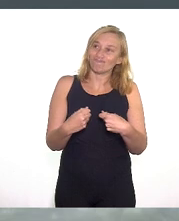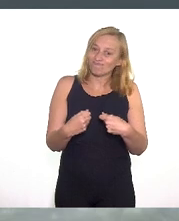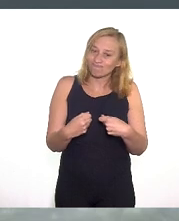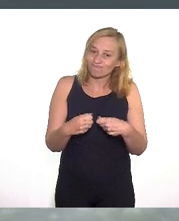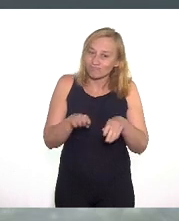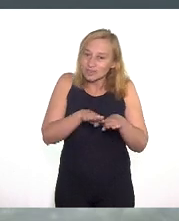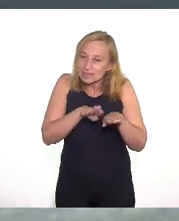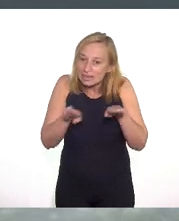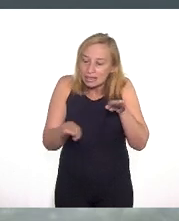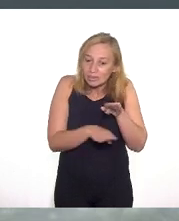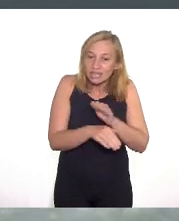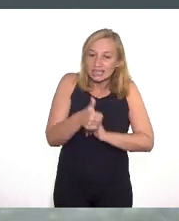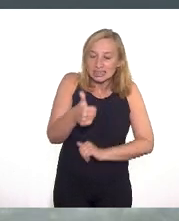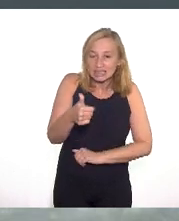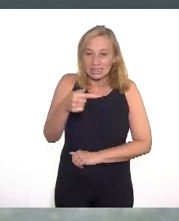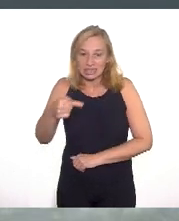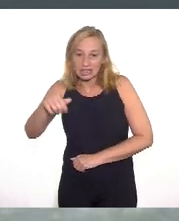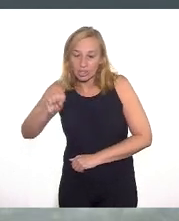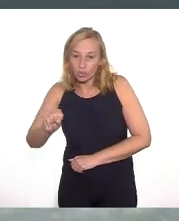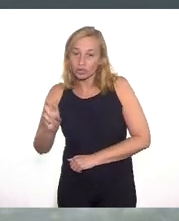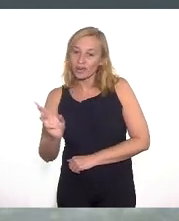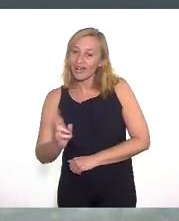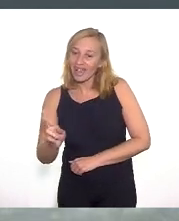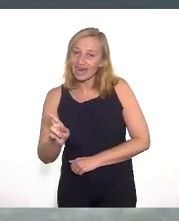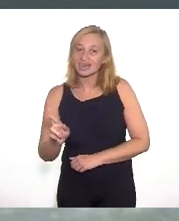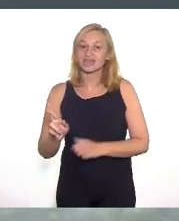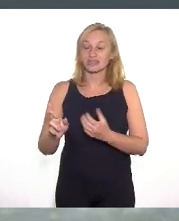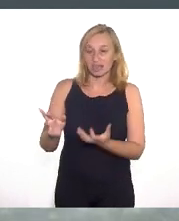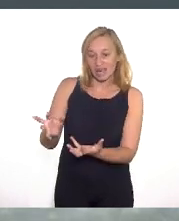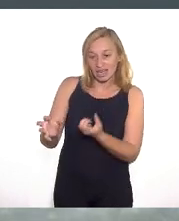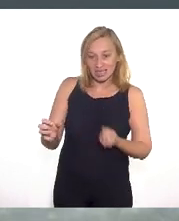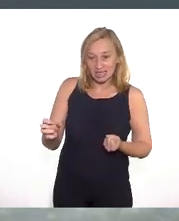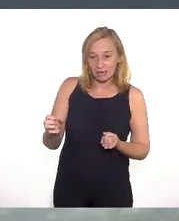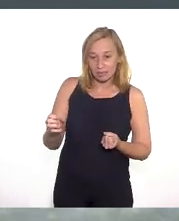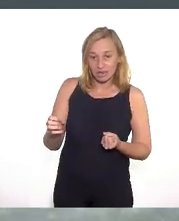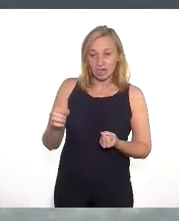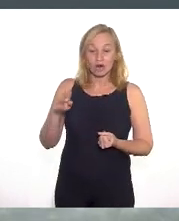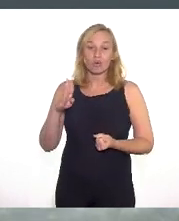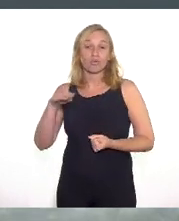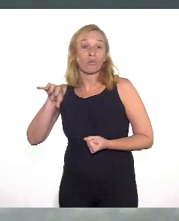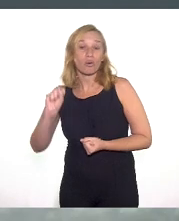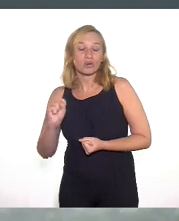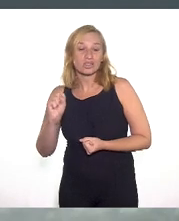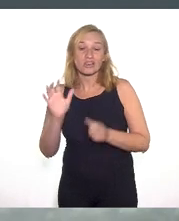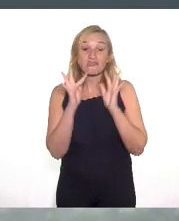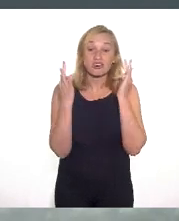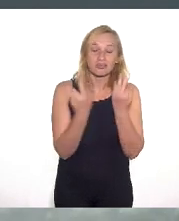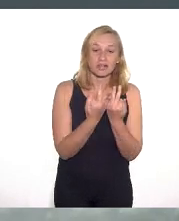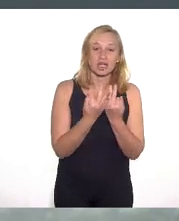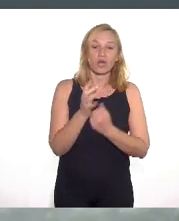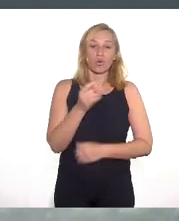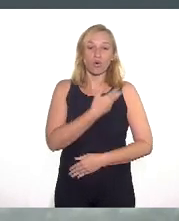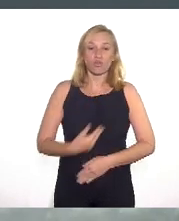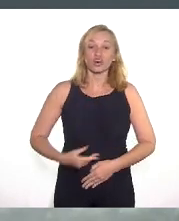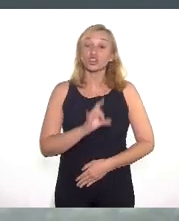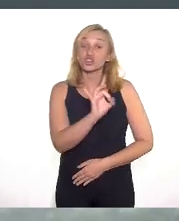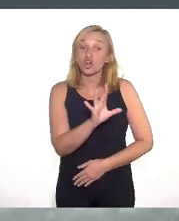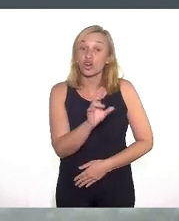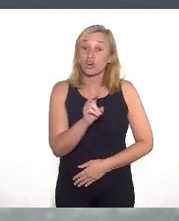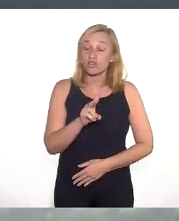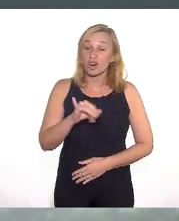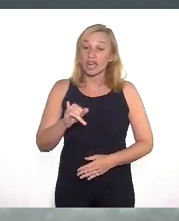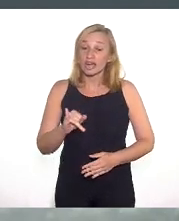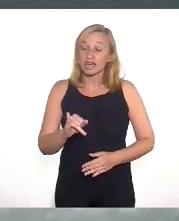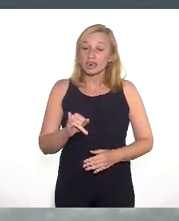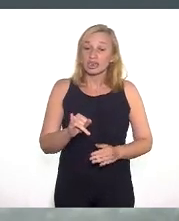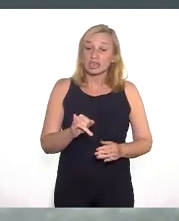abaixo de R$ 178,00 que poderiam estar recebendo Bolsa Família do governo federal. O governo só vai fazer